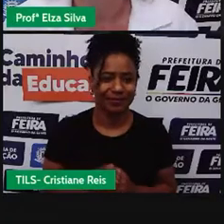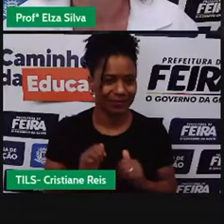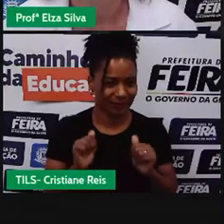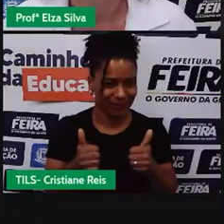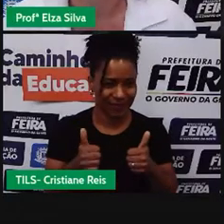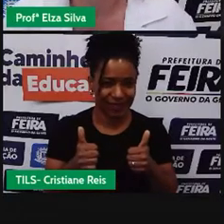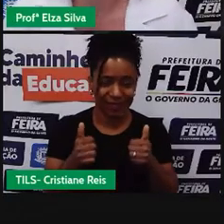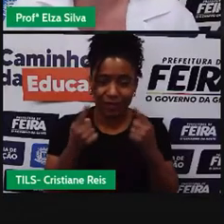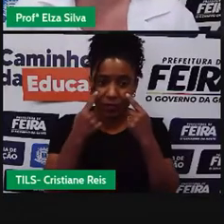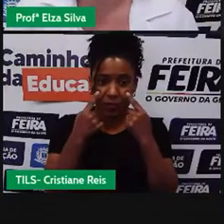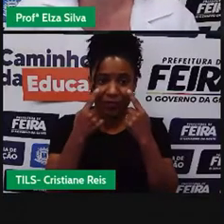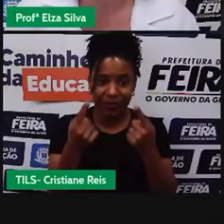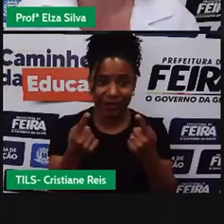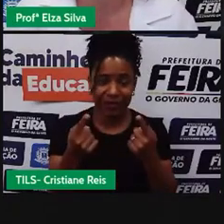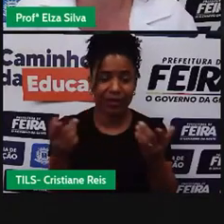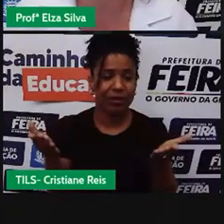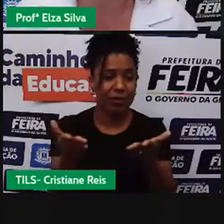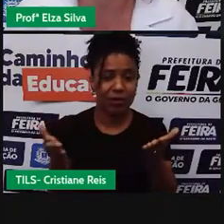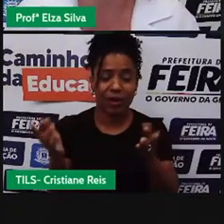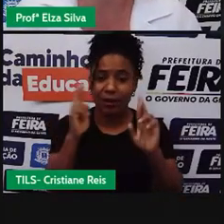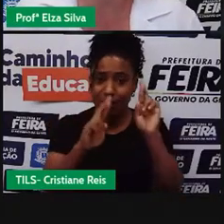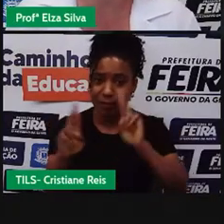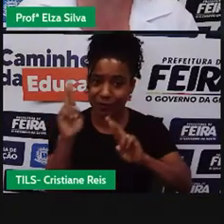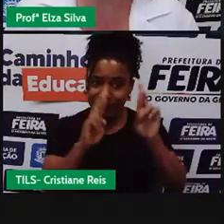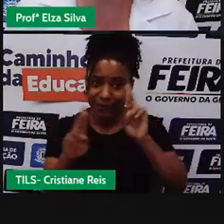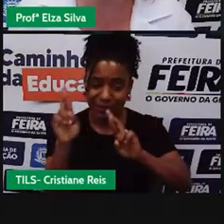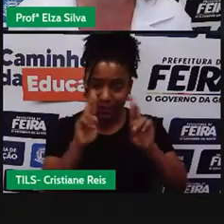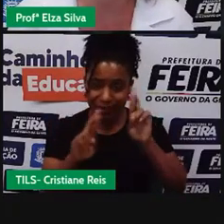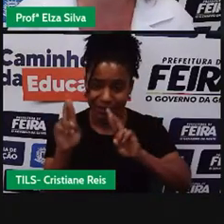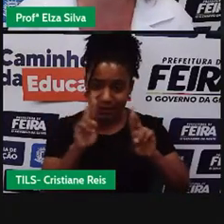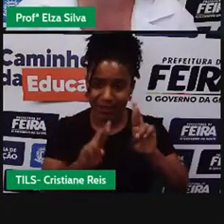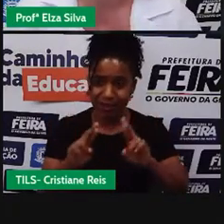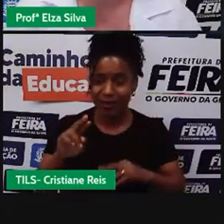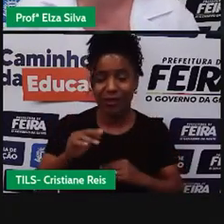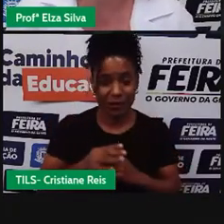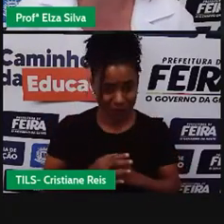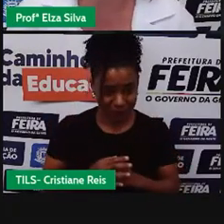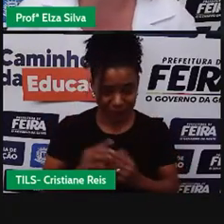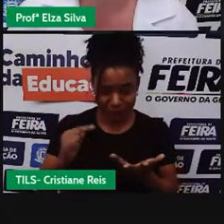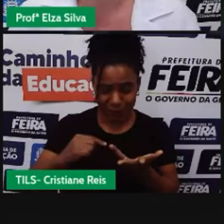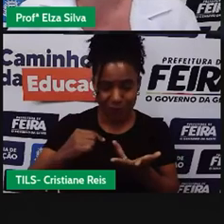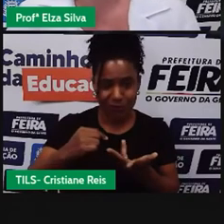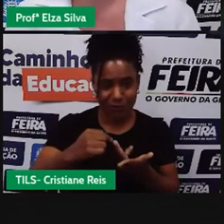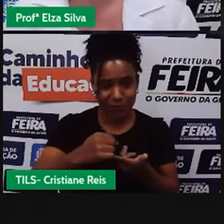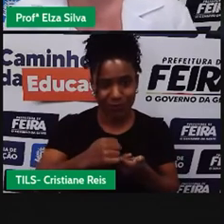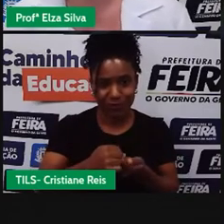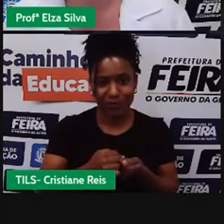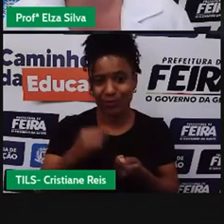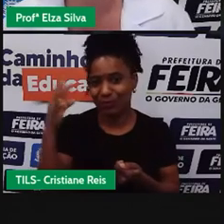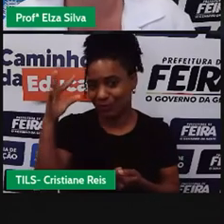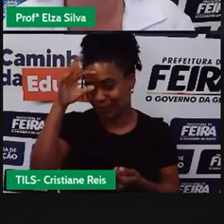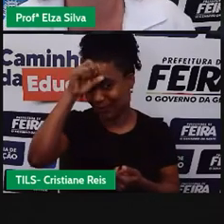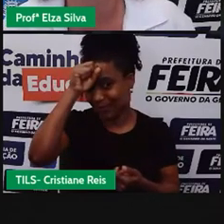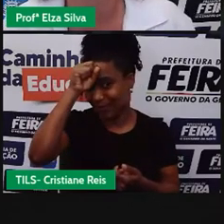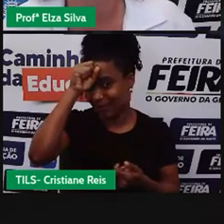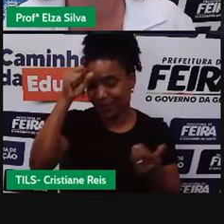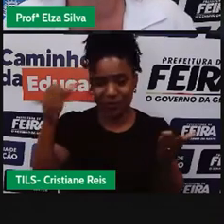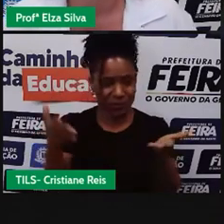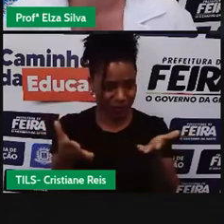Review. Então, vamos agora revisar os principais pontos que nós aprendemos no encontro de